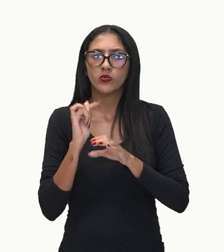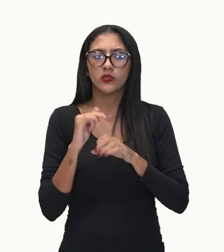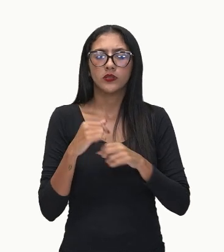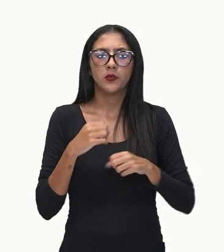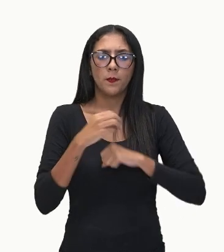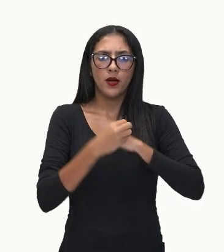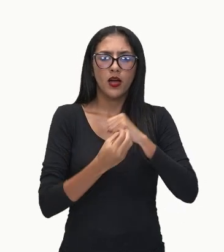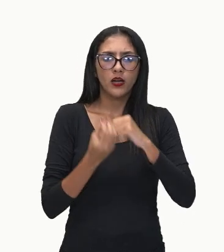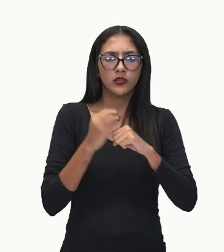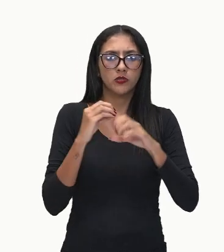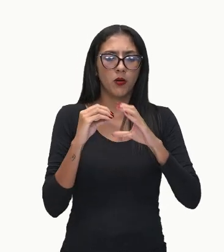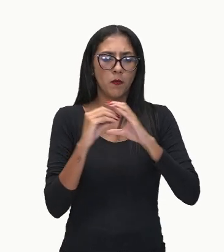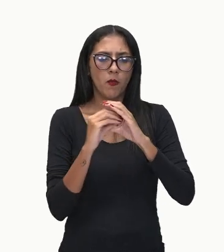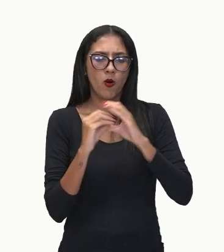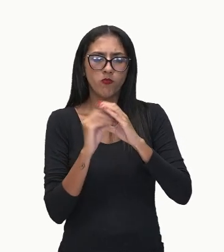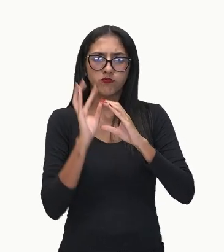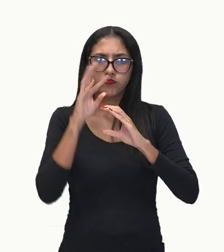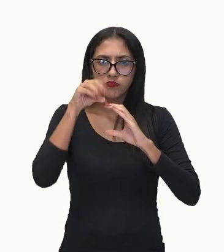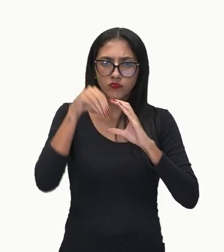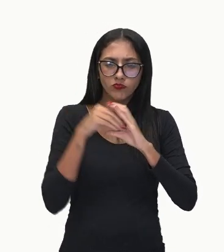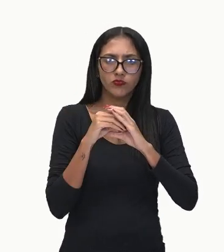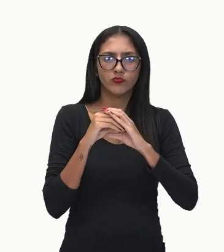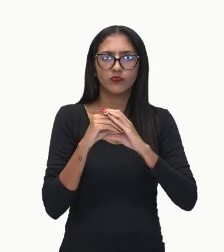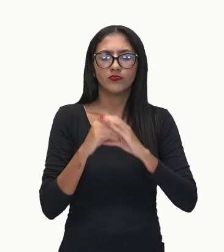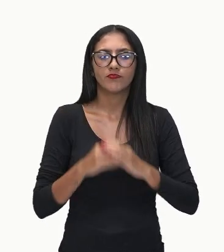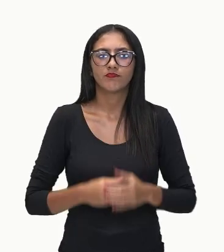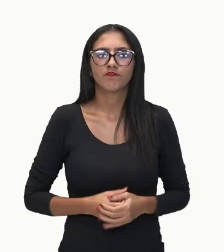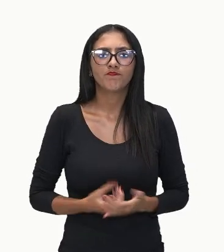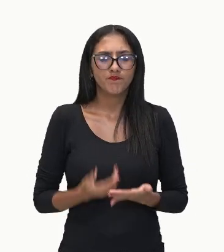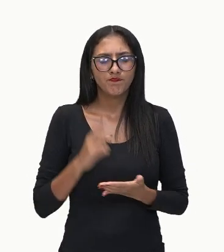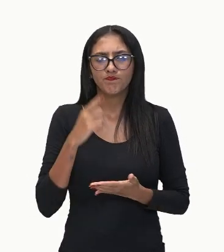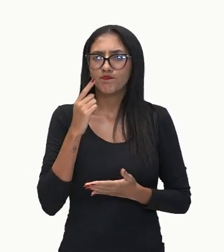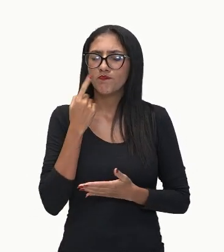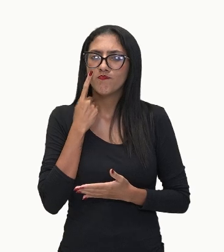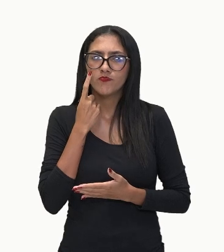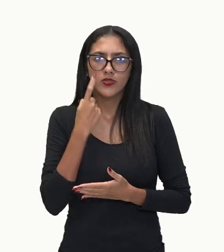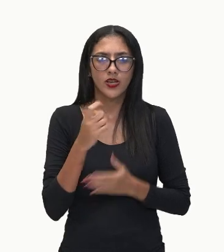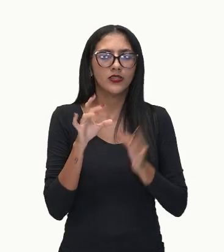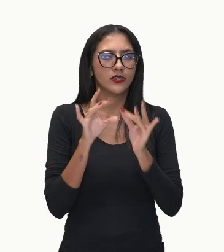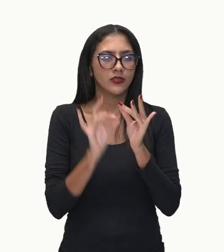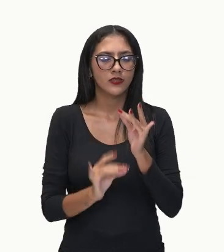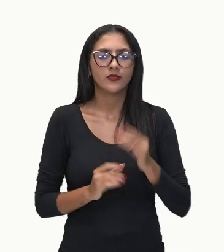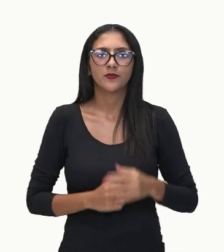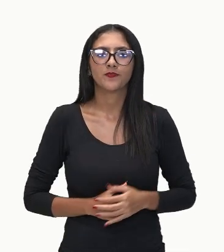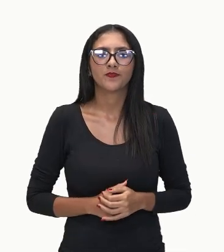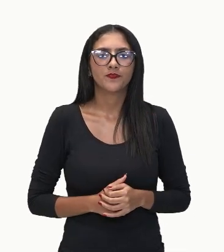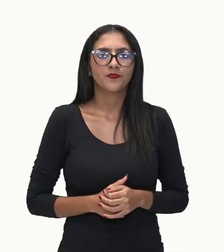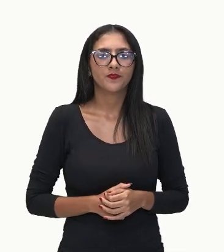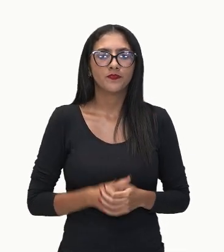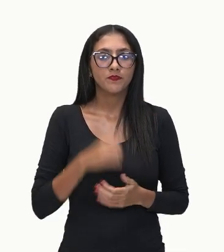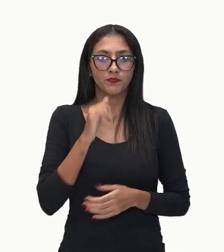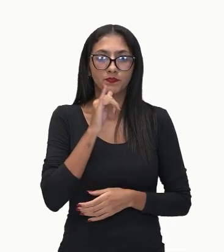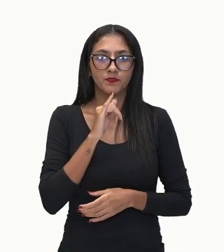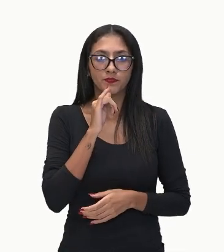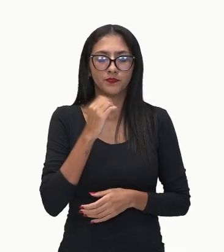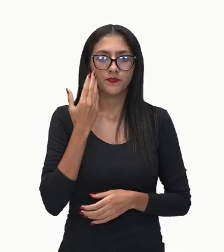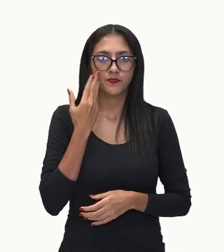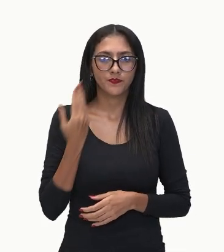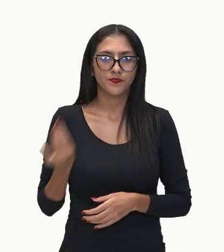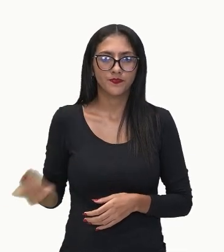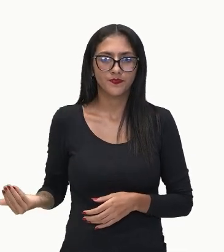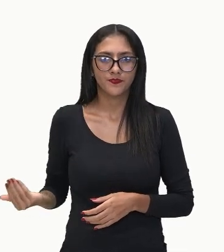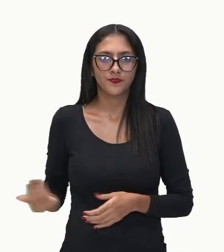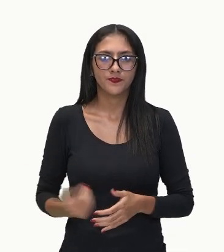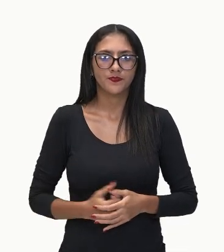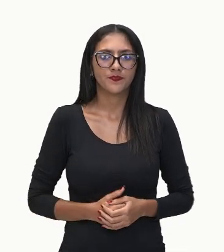que estão dentro da nossa célula. Gente, que laboratório, né? E aí nós temos como exemplo a ferritina.